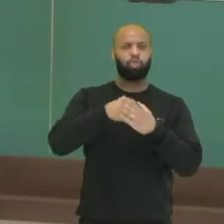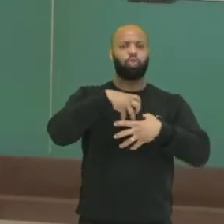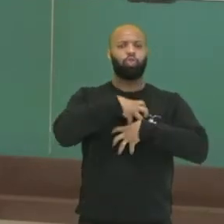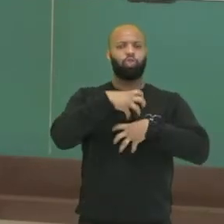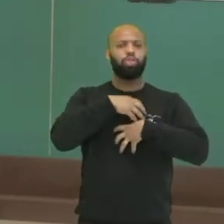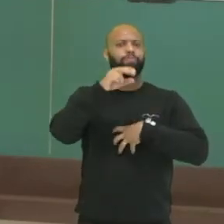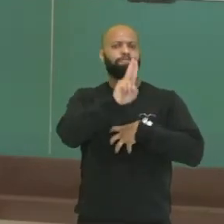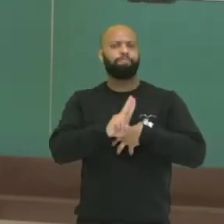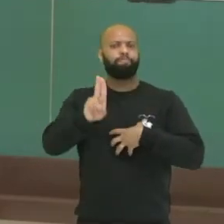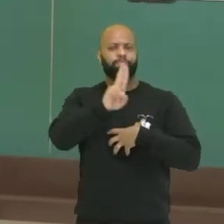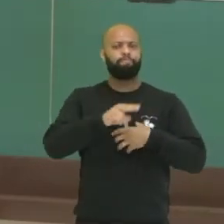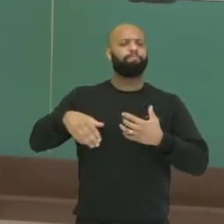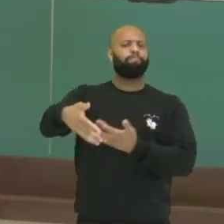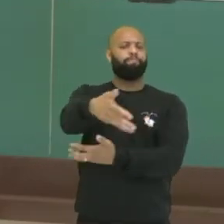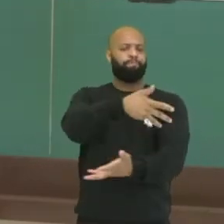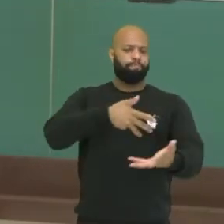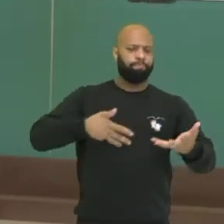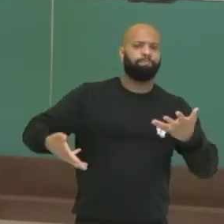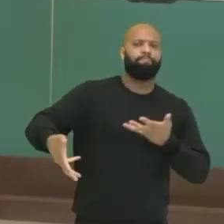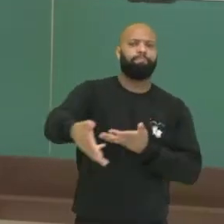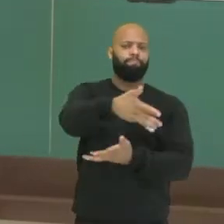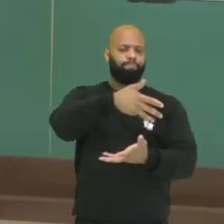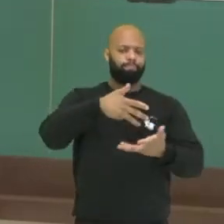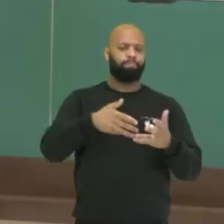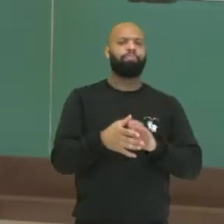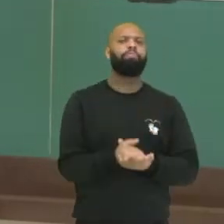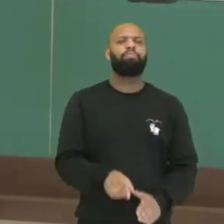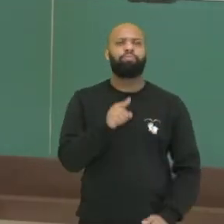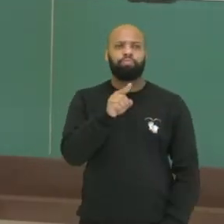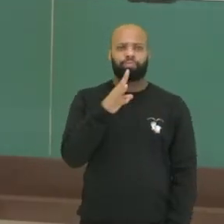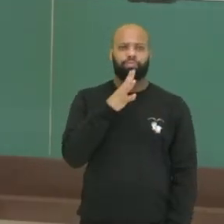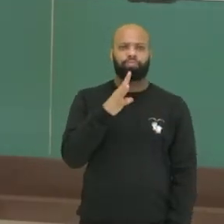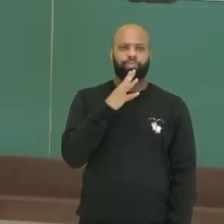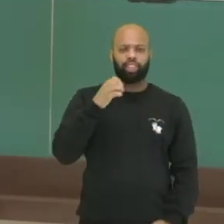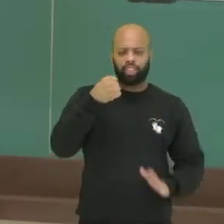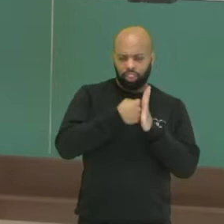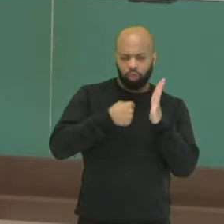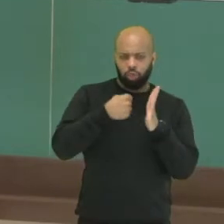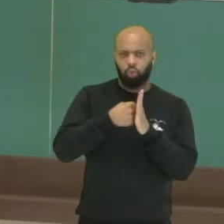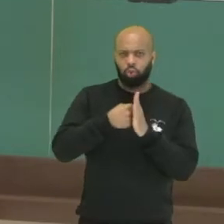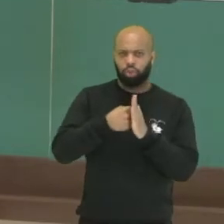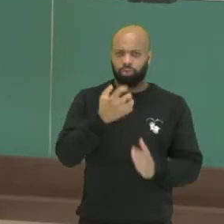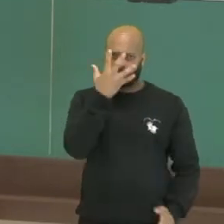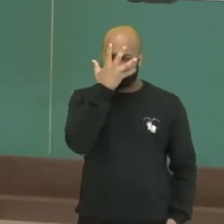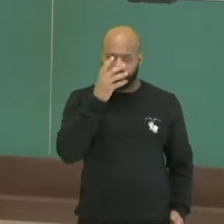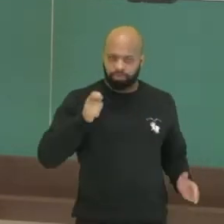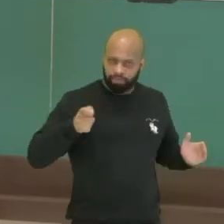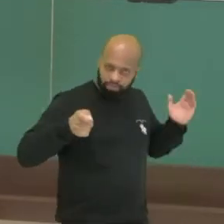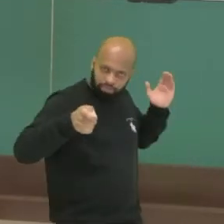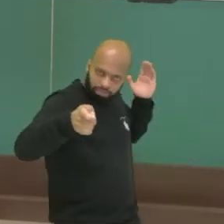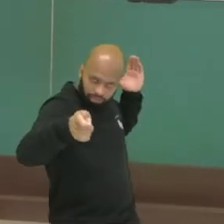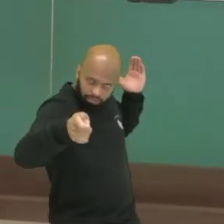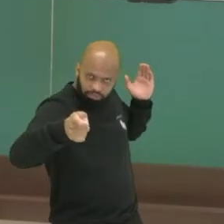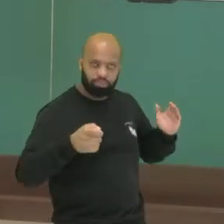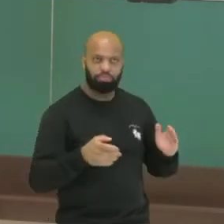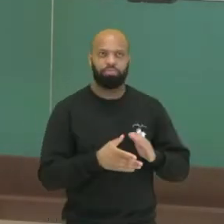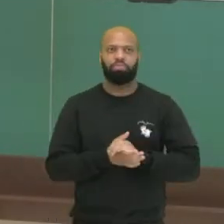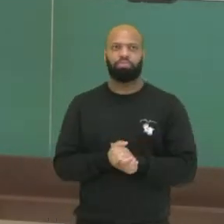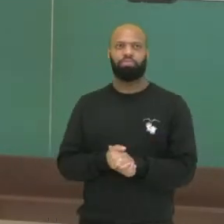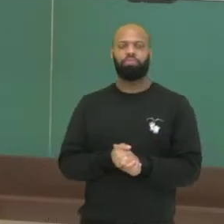um instrumento mediador? Conhece a luta esgrima? Vamos responder juntos essas questões?